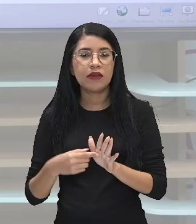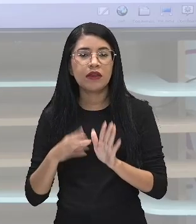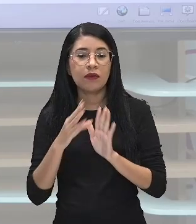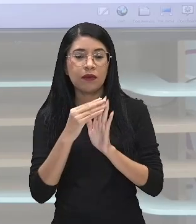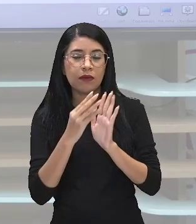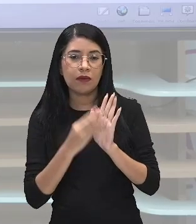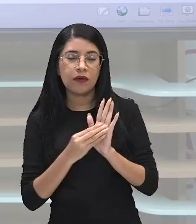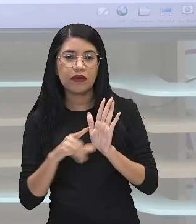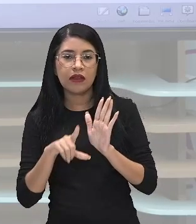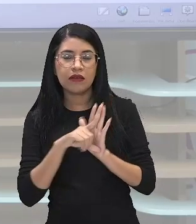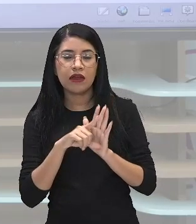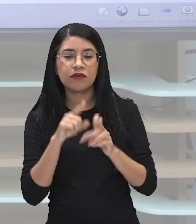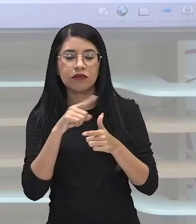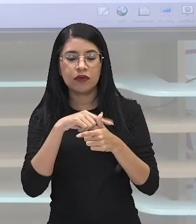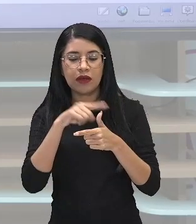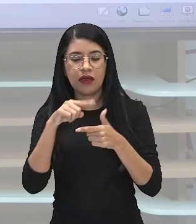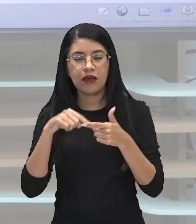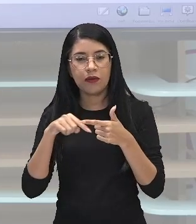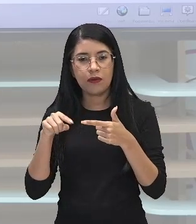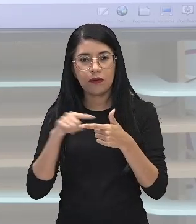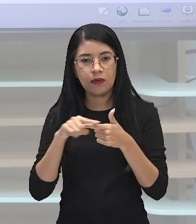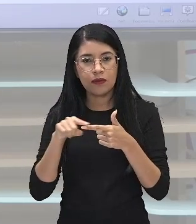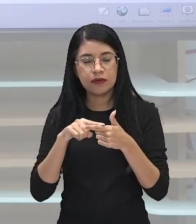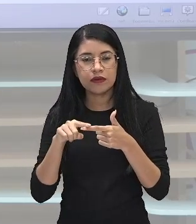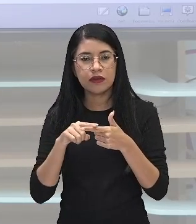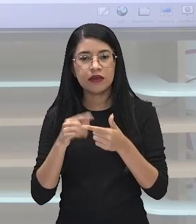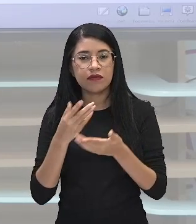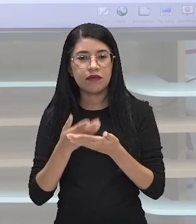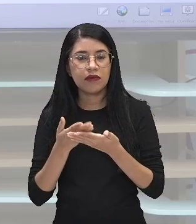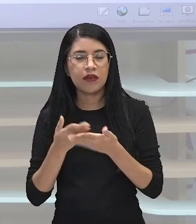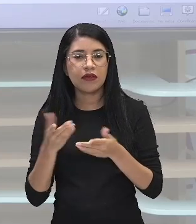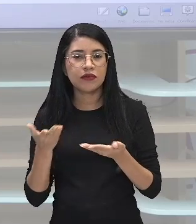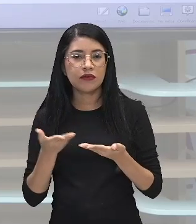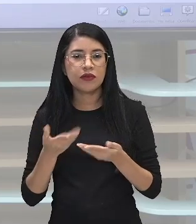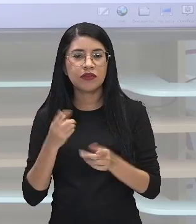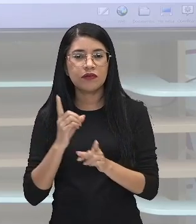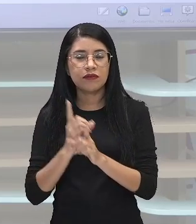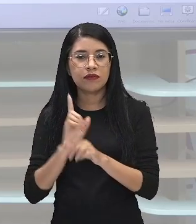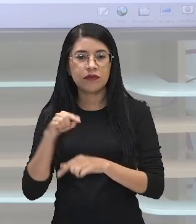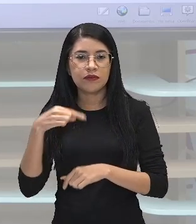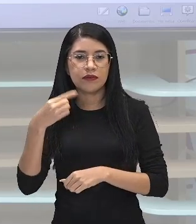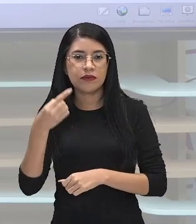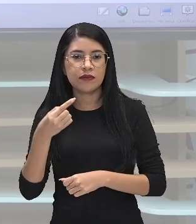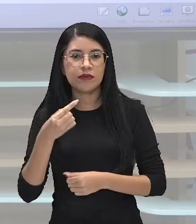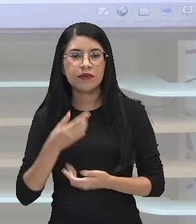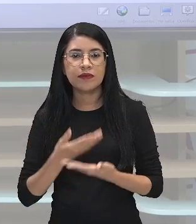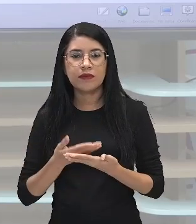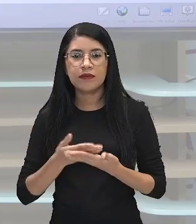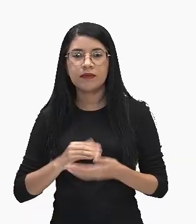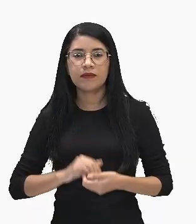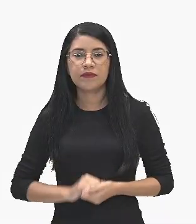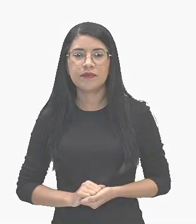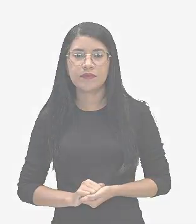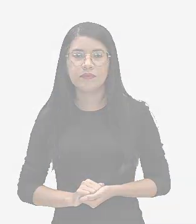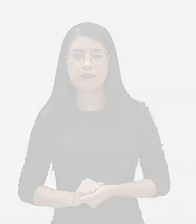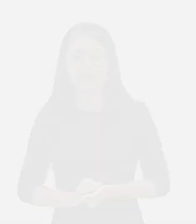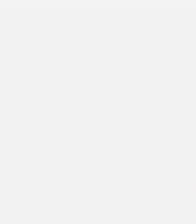da lei dos cossenos. Essa foi a nossa aula e a gente se encontra aqui numa próxima oportunidade. Até lá!